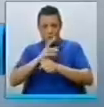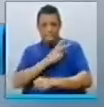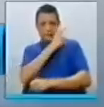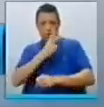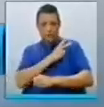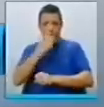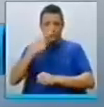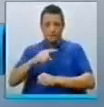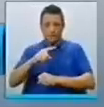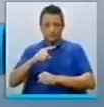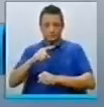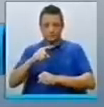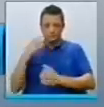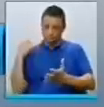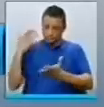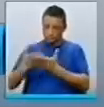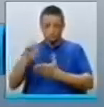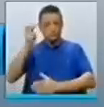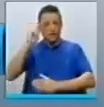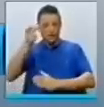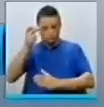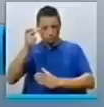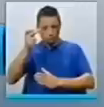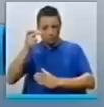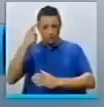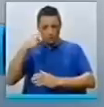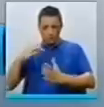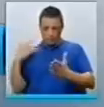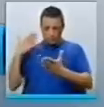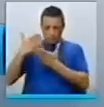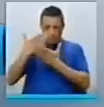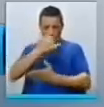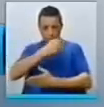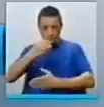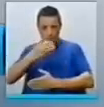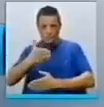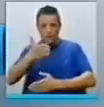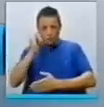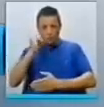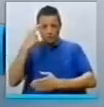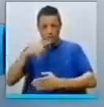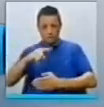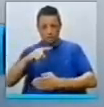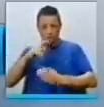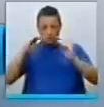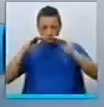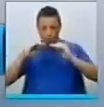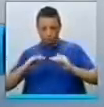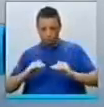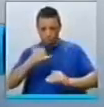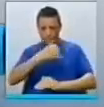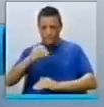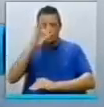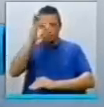tem se tem confrontado nos últimos anos em que desde 2012 tem tido uma já teve uma redução de cerca de 20% do